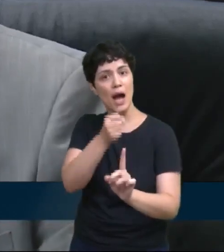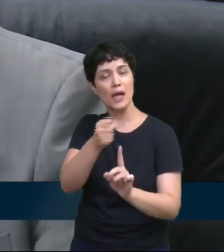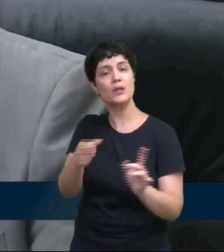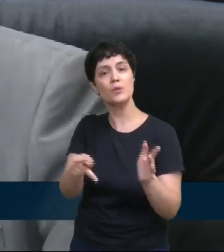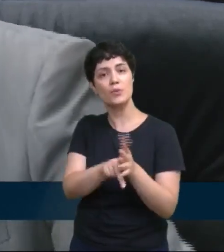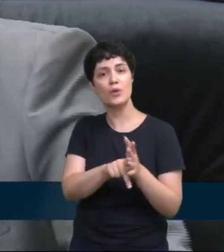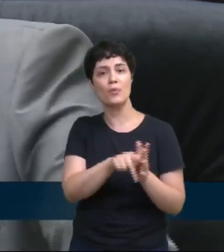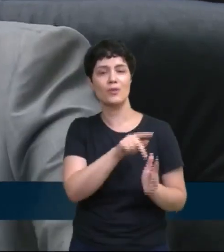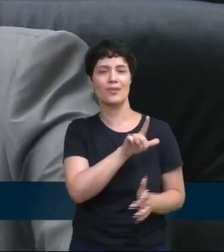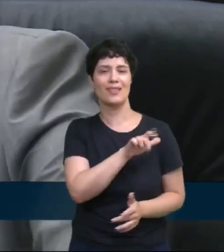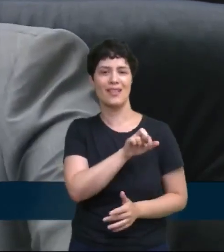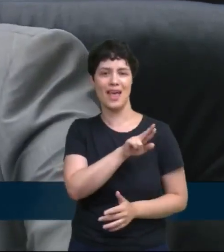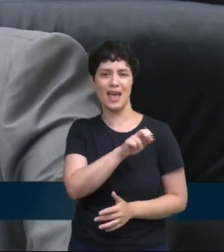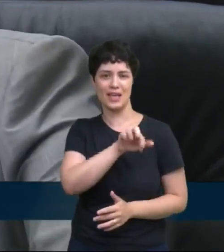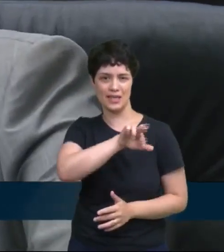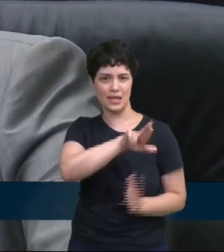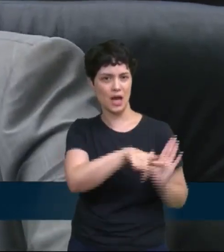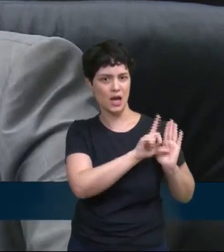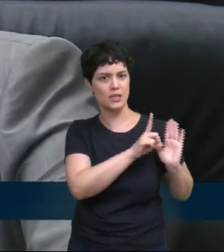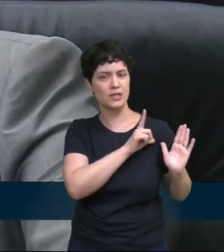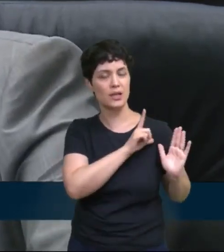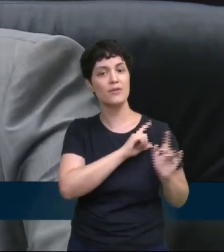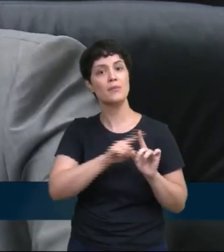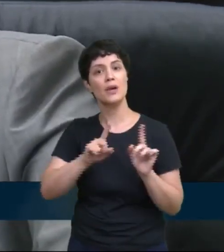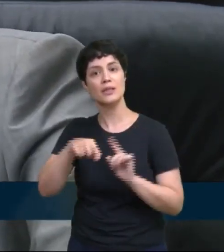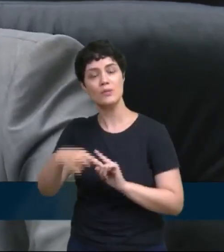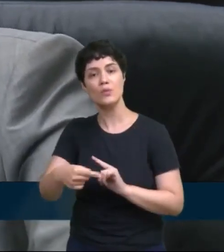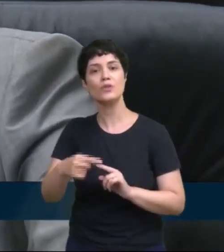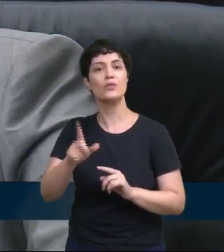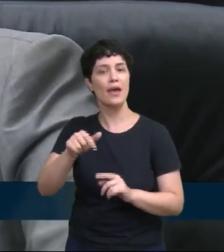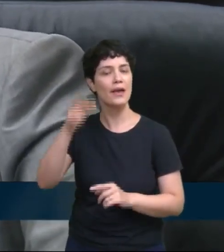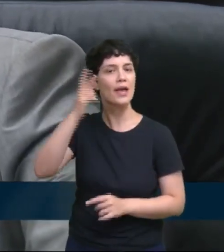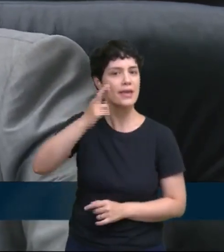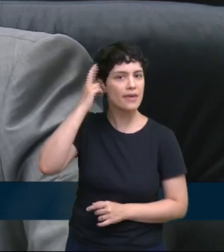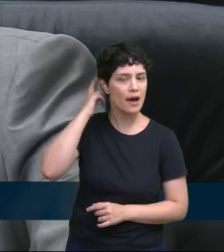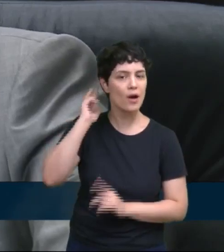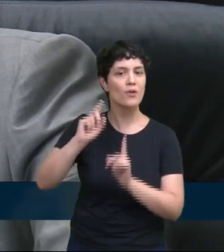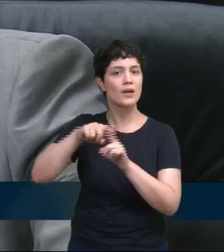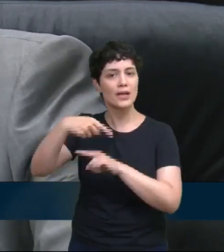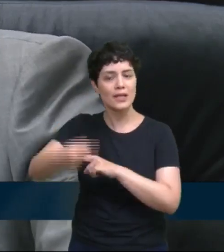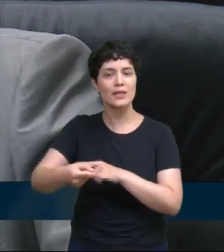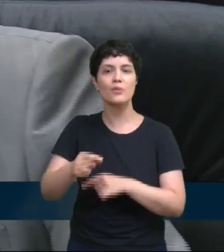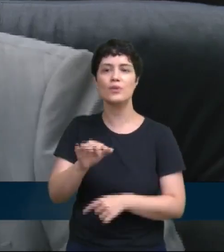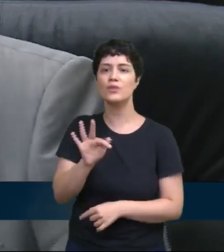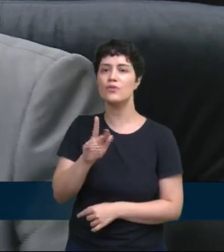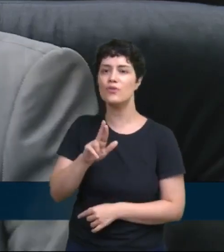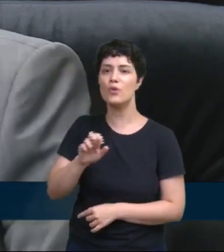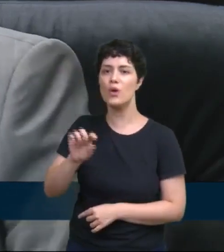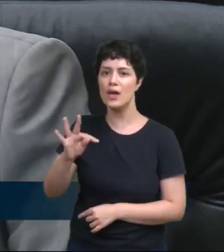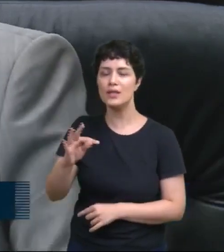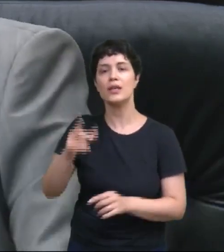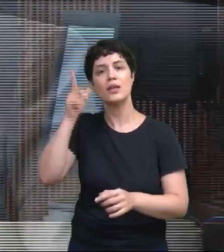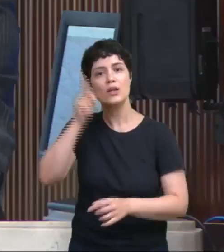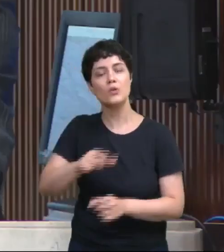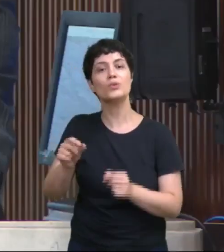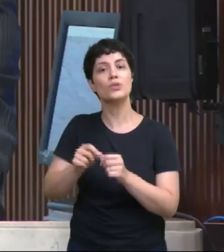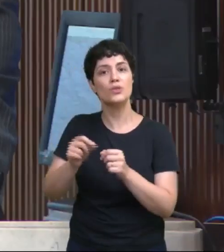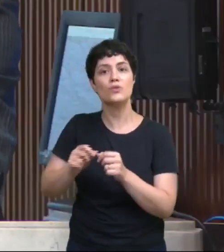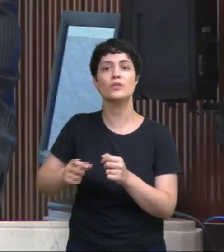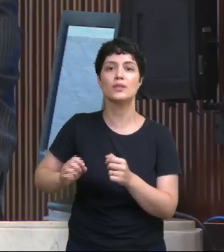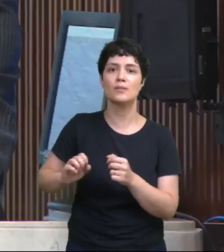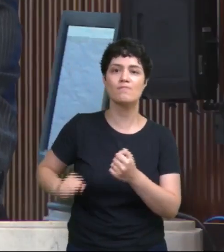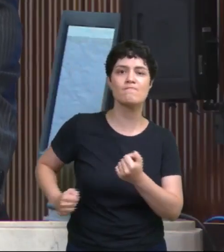uma visão social das políticas públicas para a nossa cidade. Então, nossos parabéns ao Roberto, parabéns a toda a família. Obrigado, Gora.